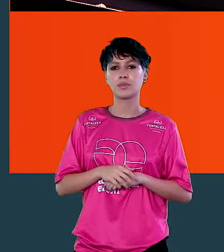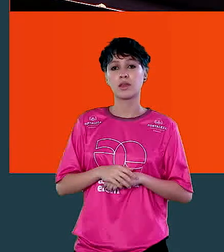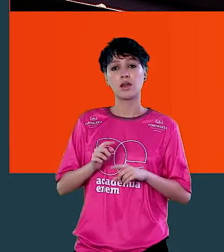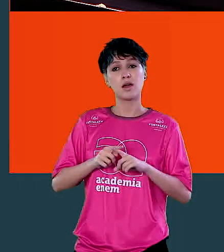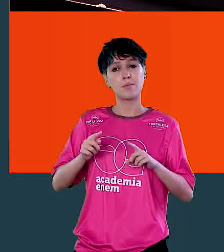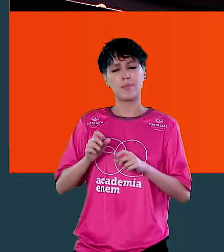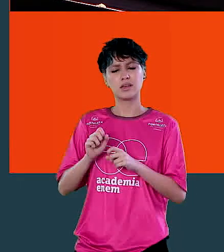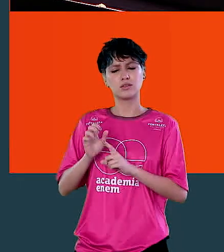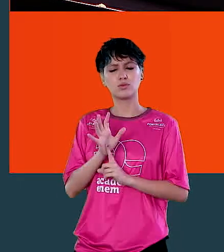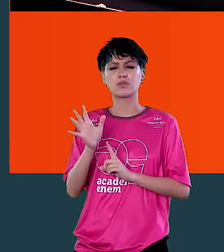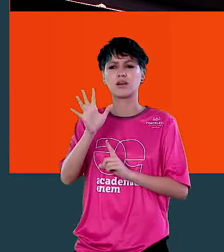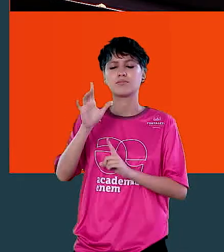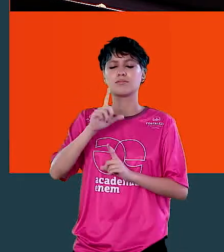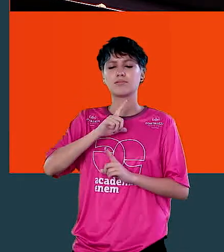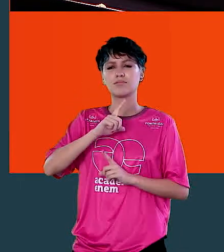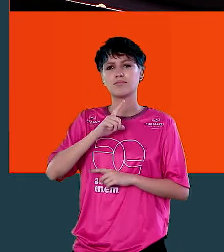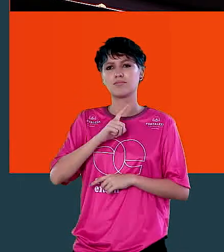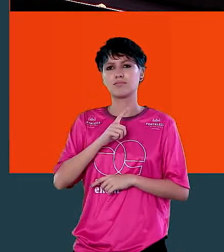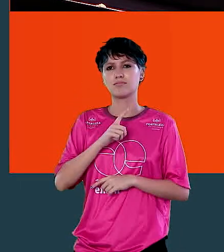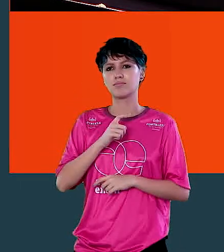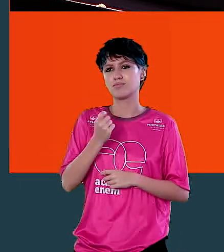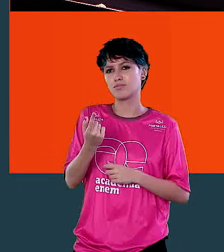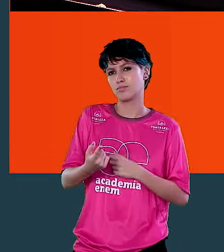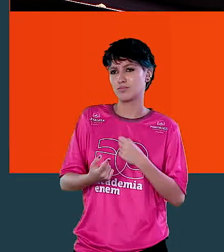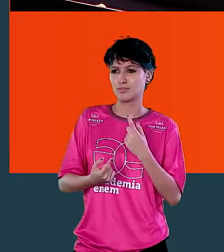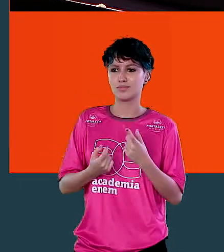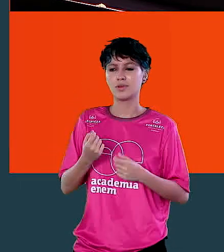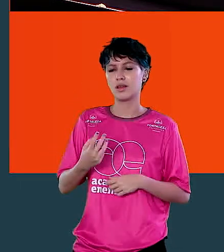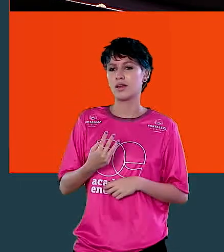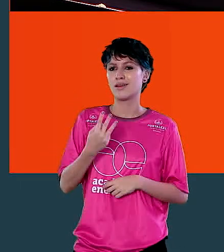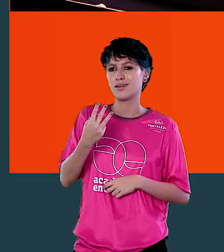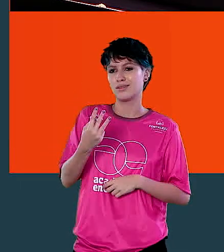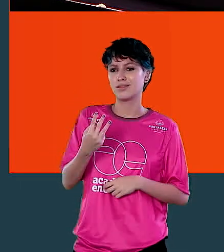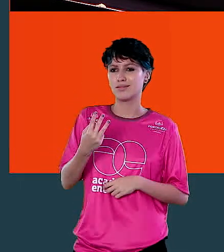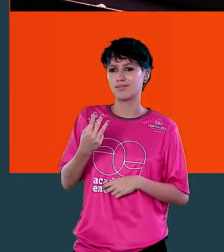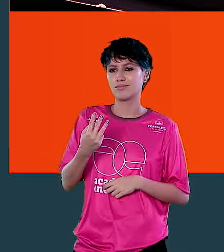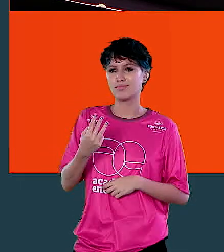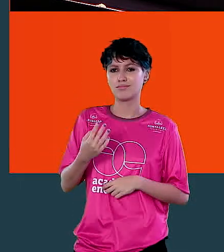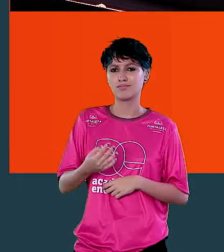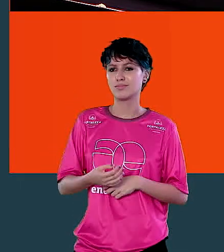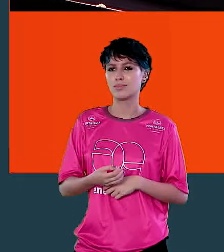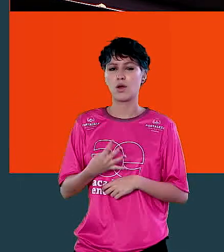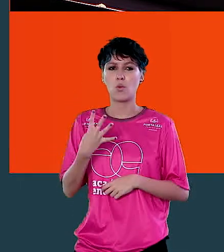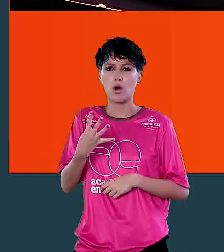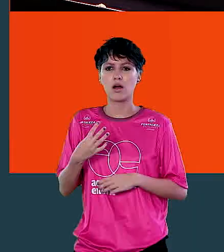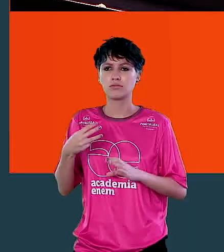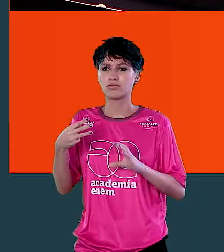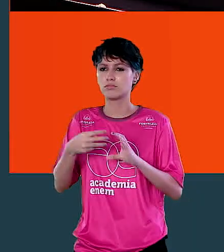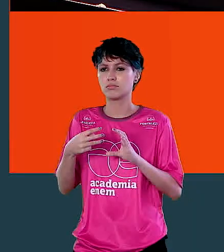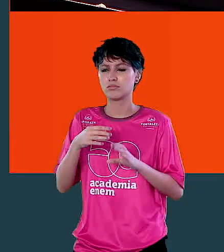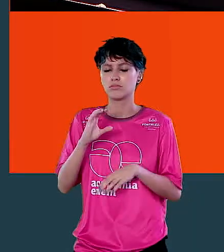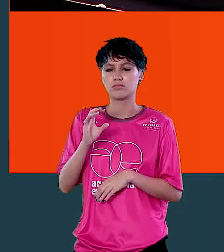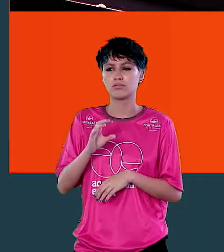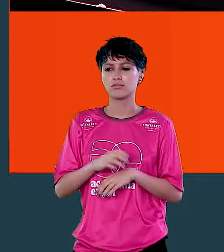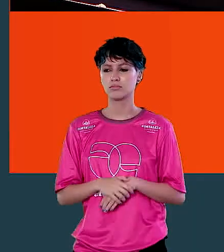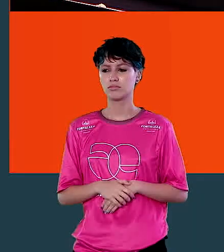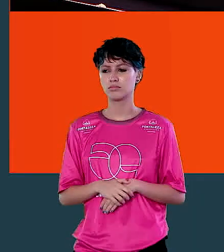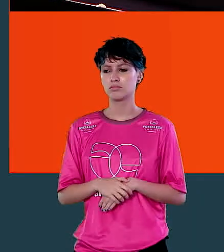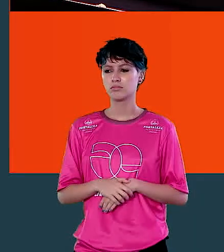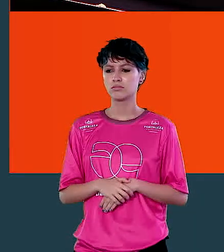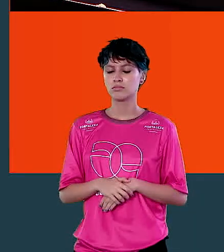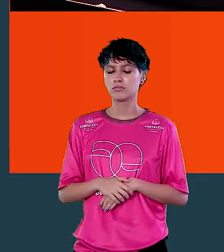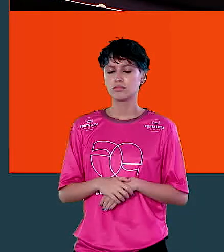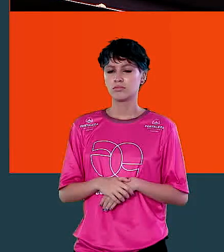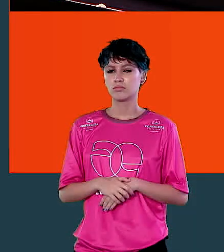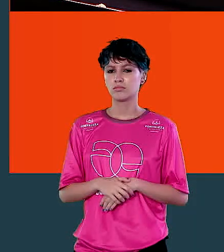carbonos, 4 carbonos. Por isso que a gente chama de gás butano, né? Butano é o nome do gás. É o nome científico do gás, gás